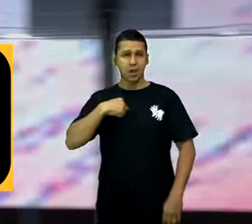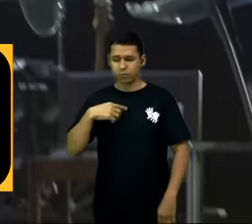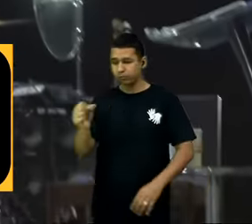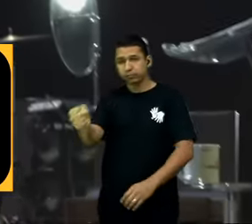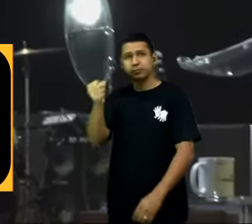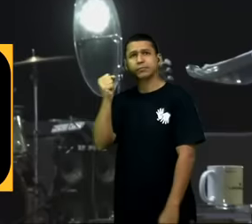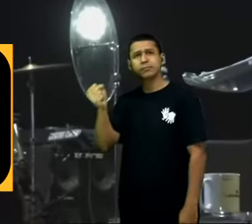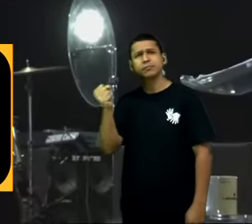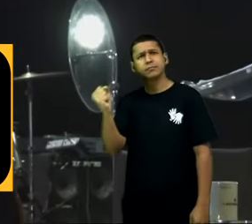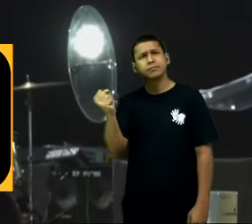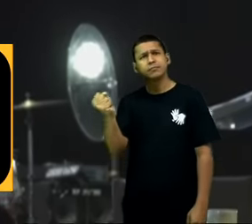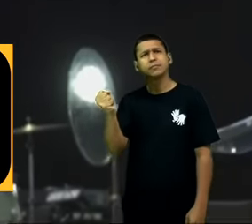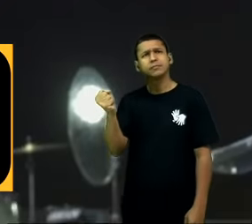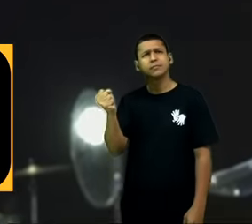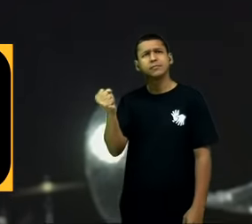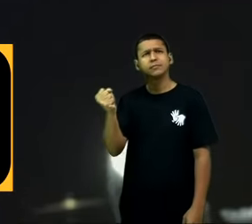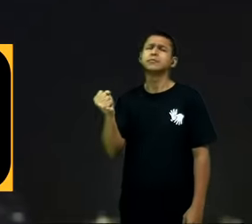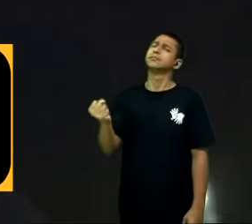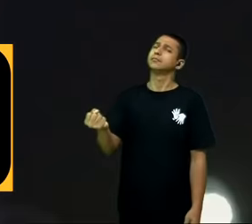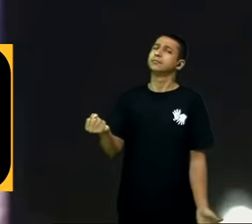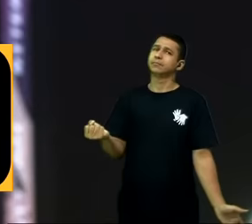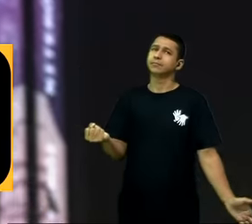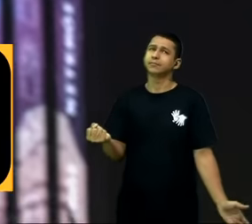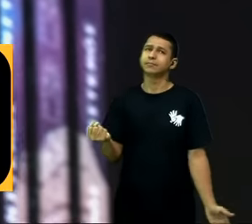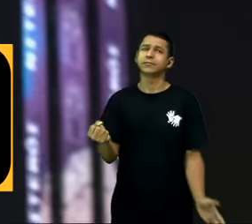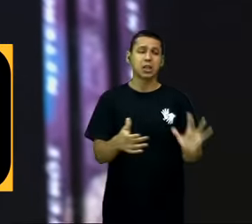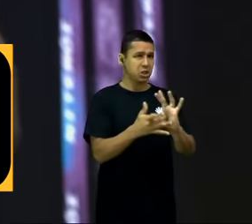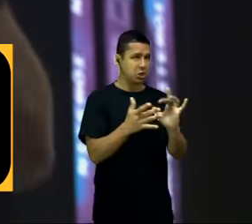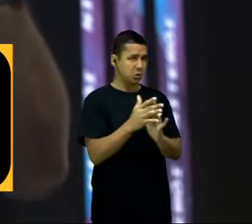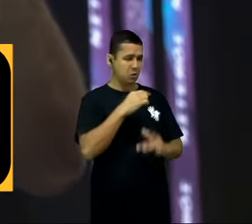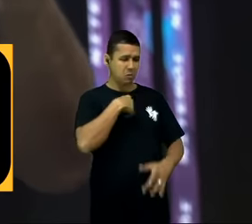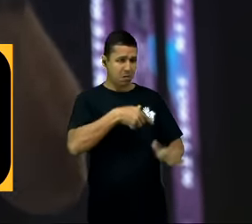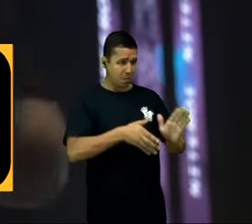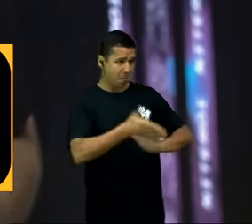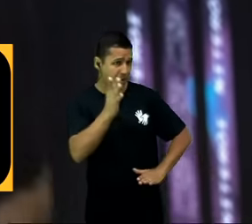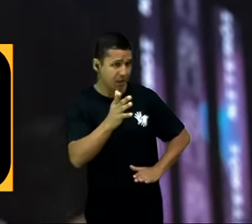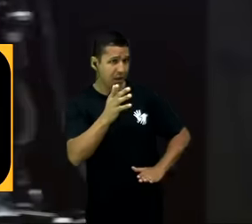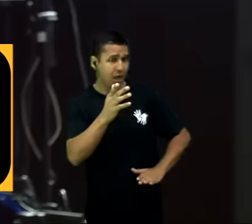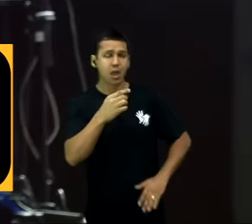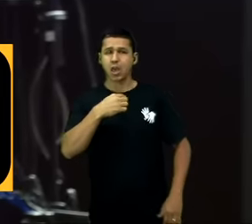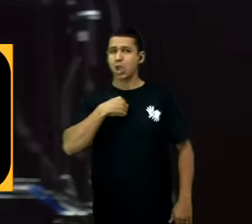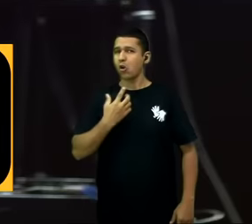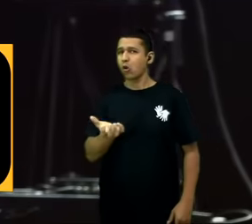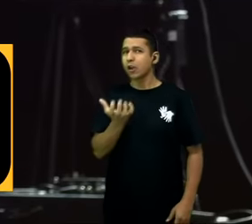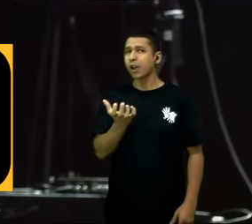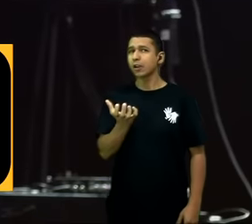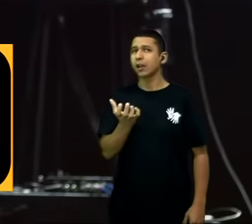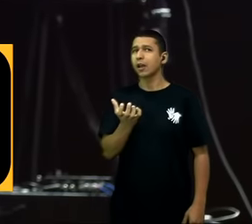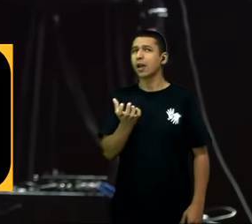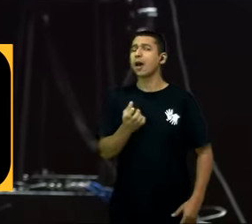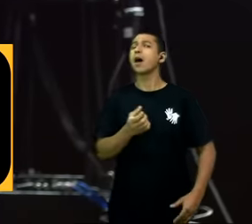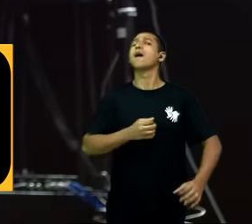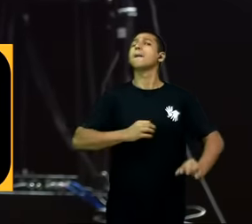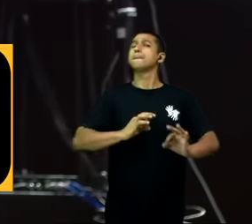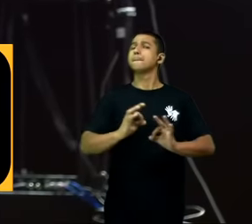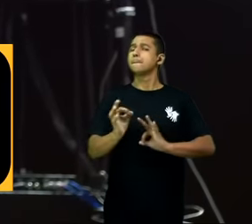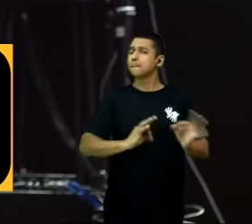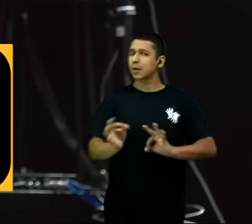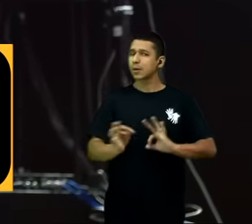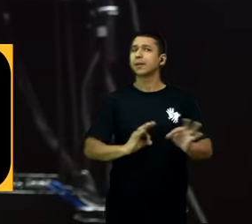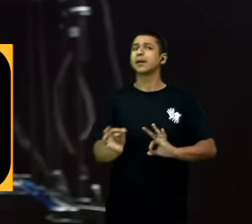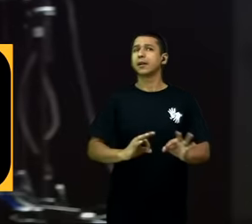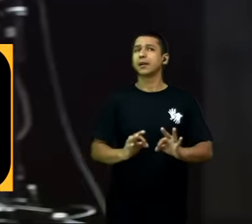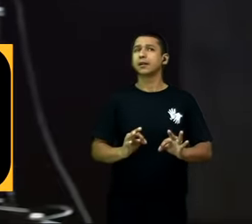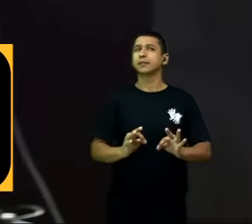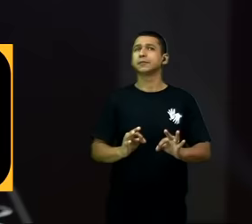Faz sentido ou não faz? Fih, Jesus está me enviando, eu quero estar o quê? Fala. E